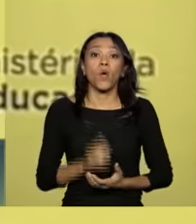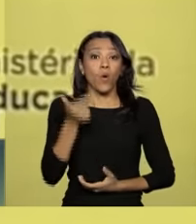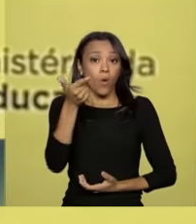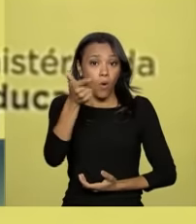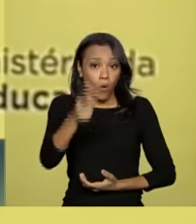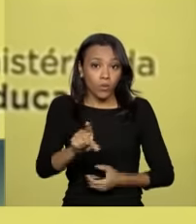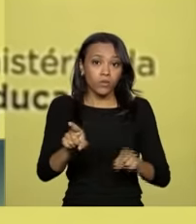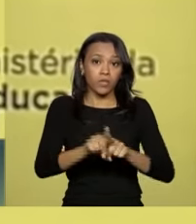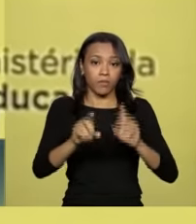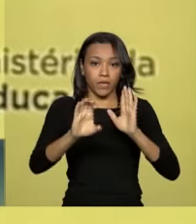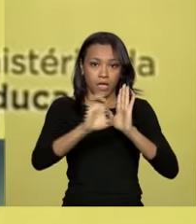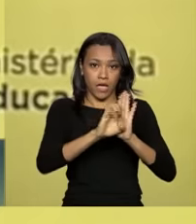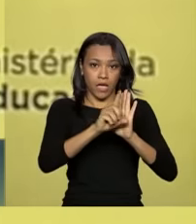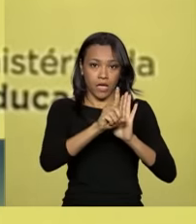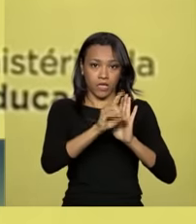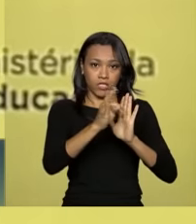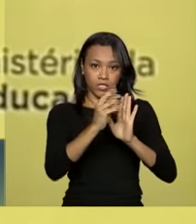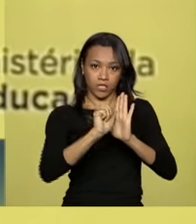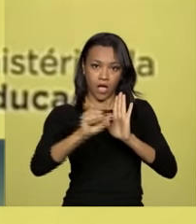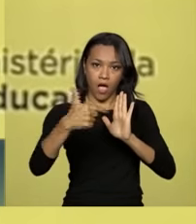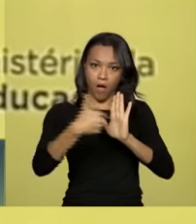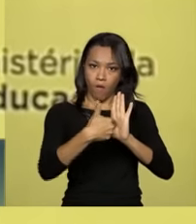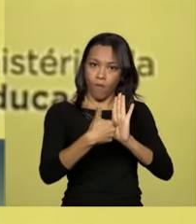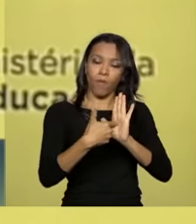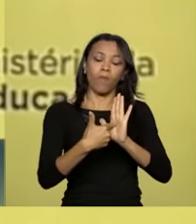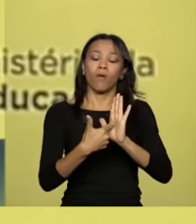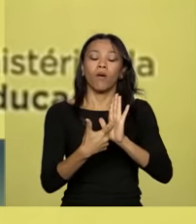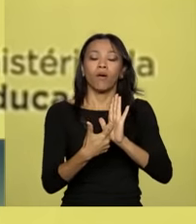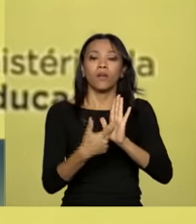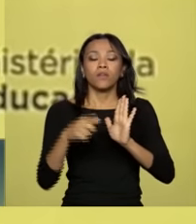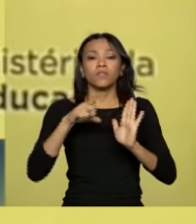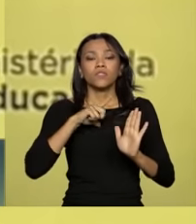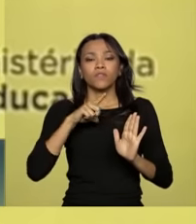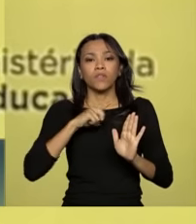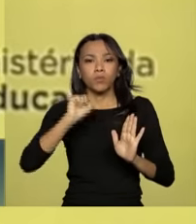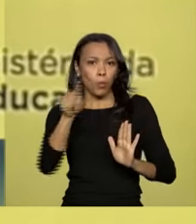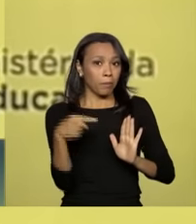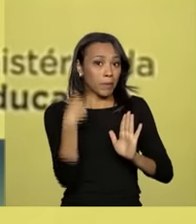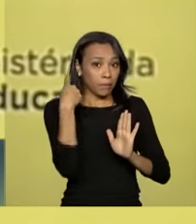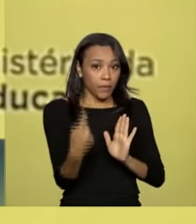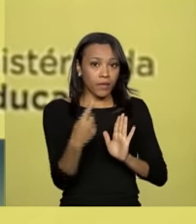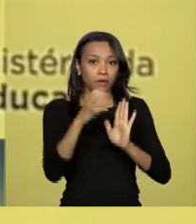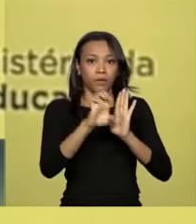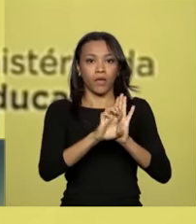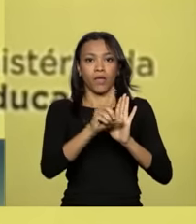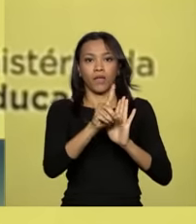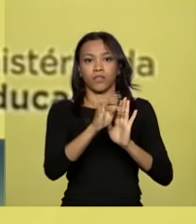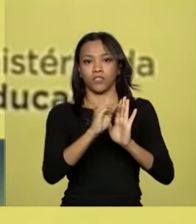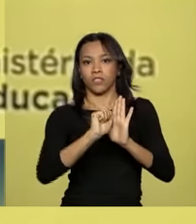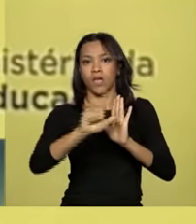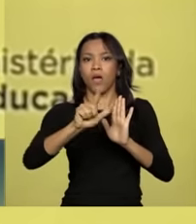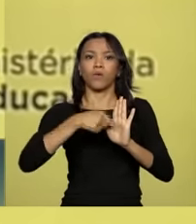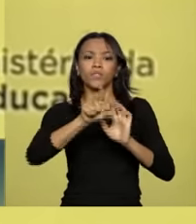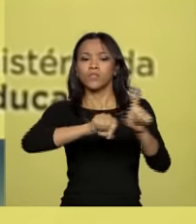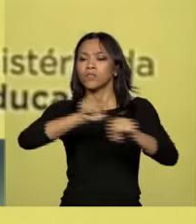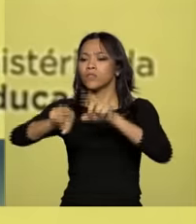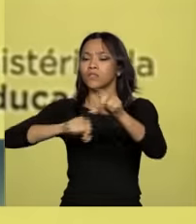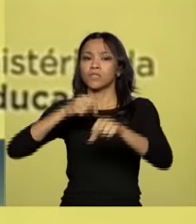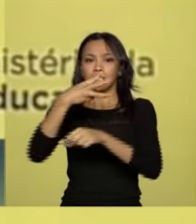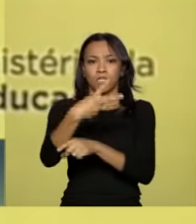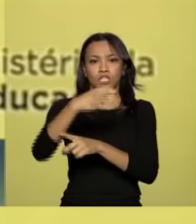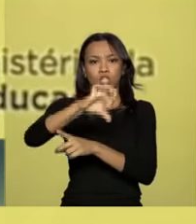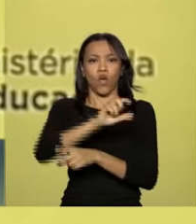ao edital, nós tivemos o primeiro edital que selecionou